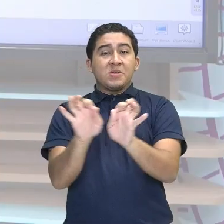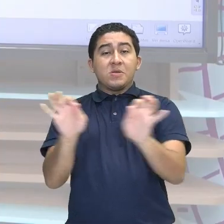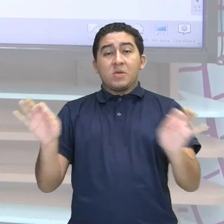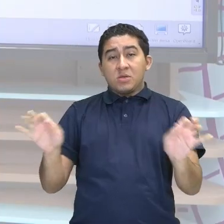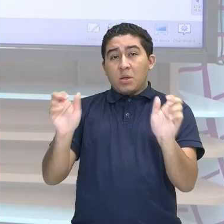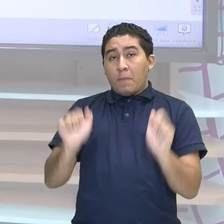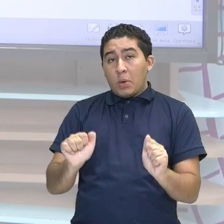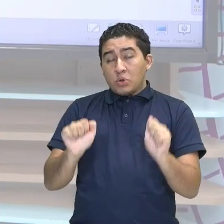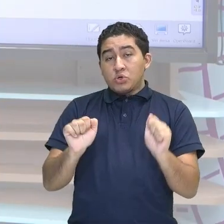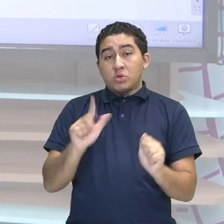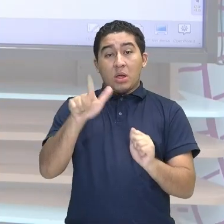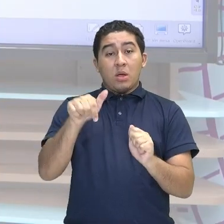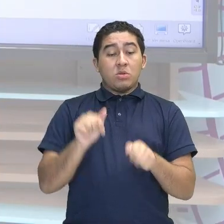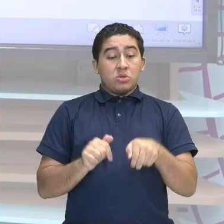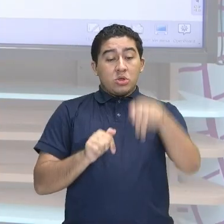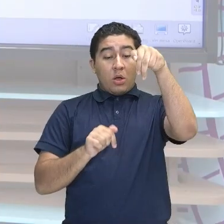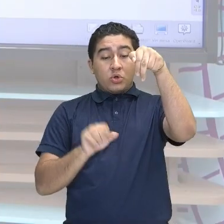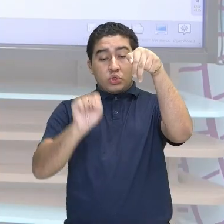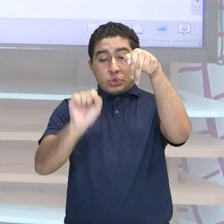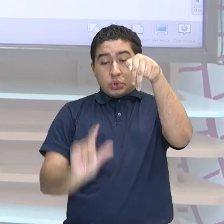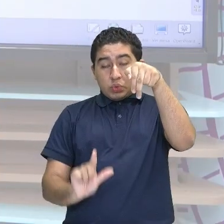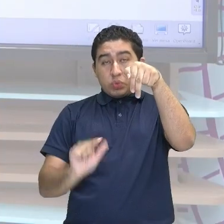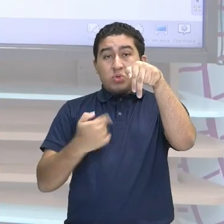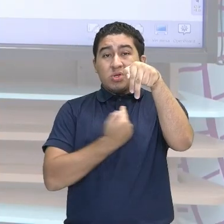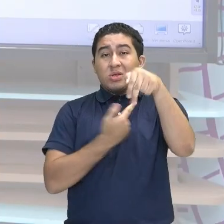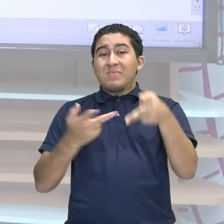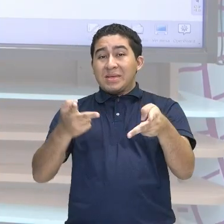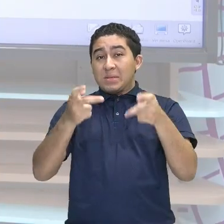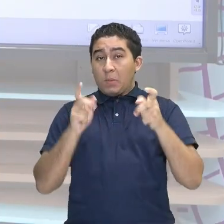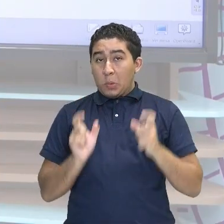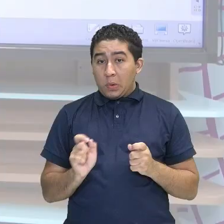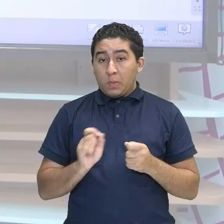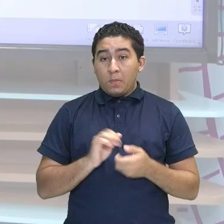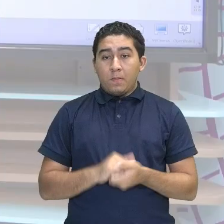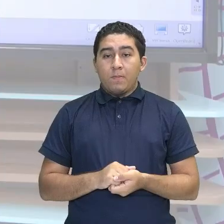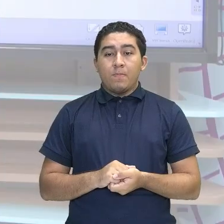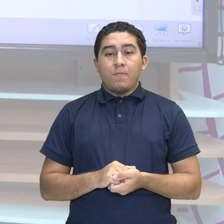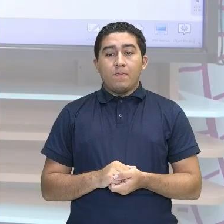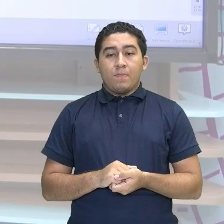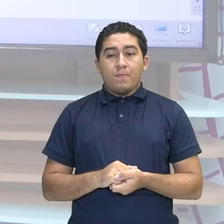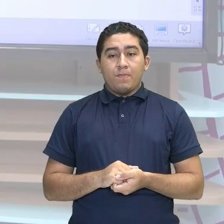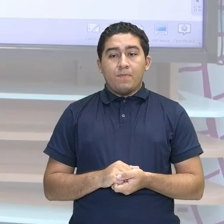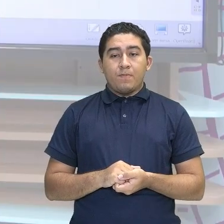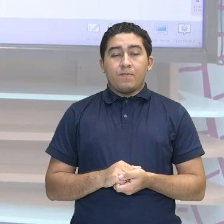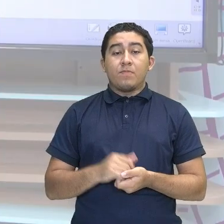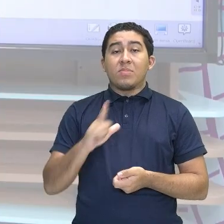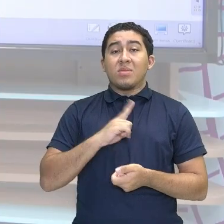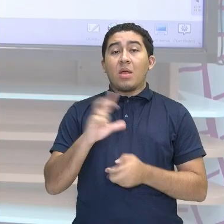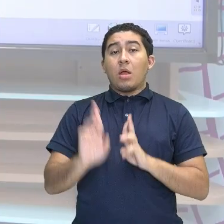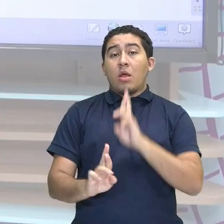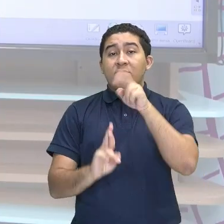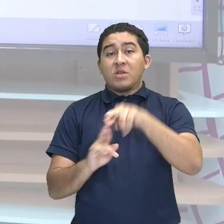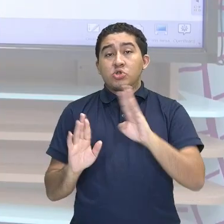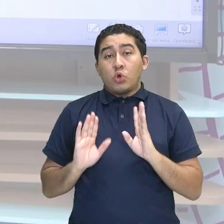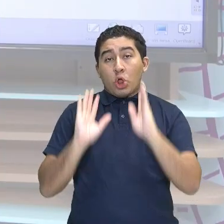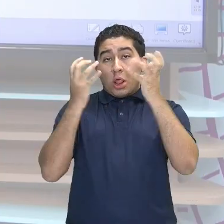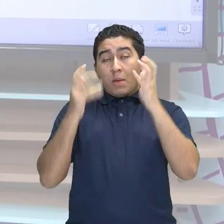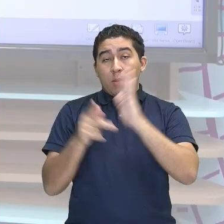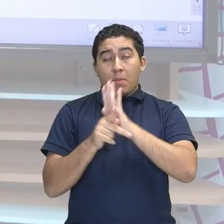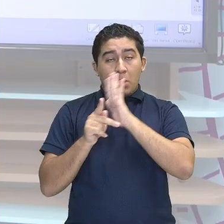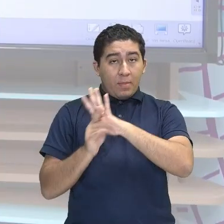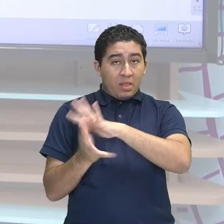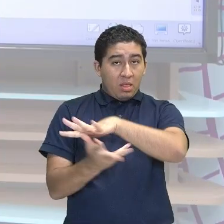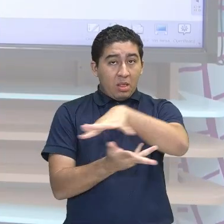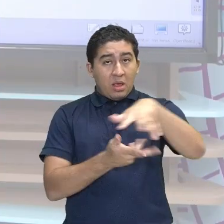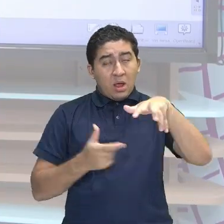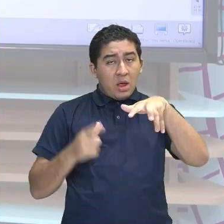norte ou para sul, nós vamos observar a questão das zonas climáticas da Terra, a zona tropical, a